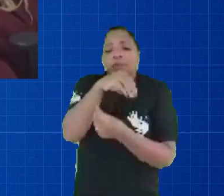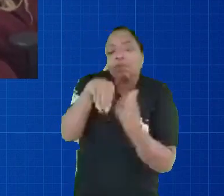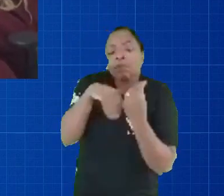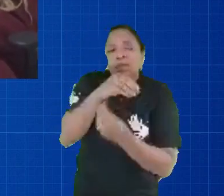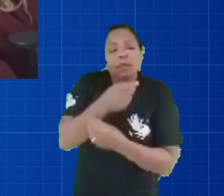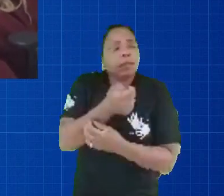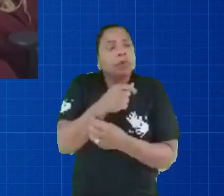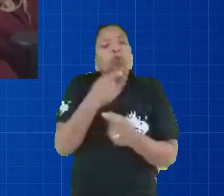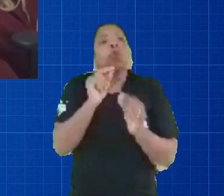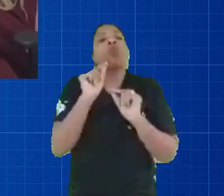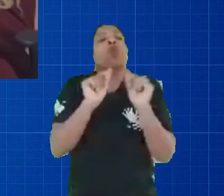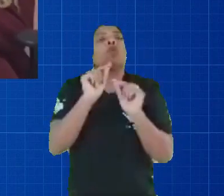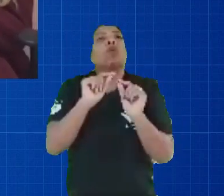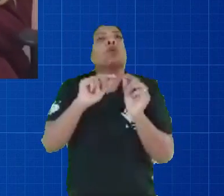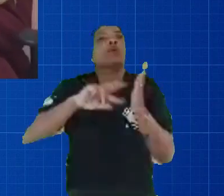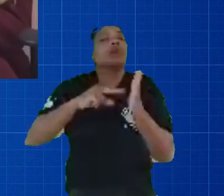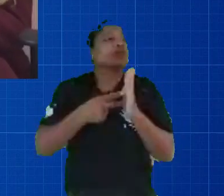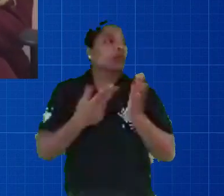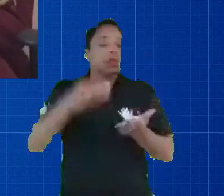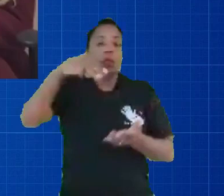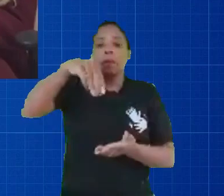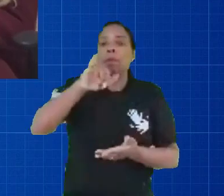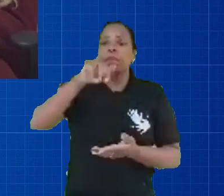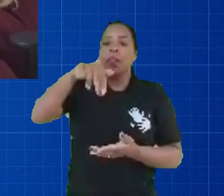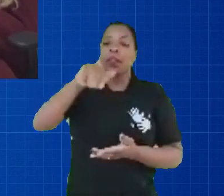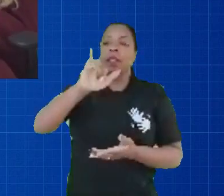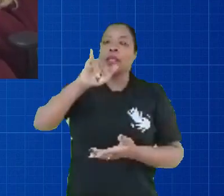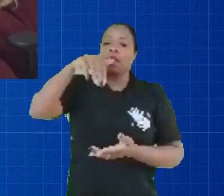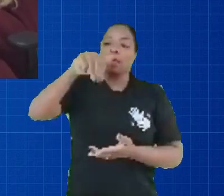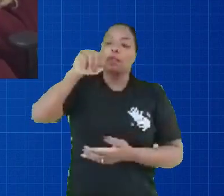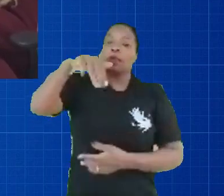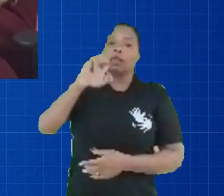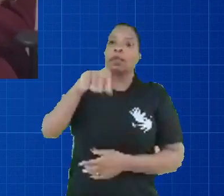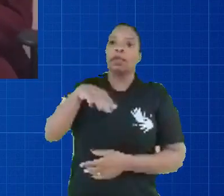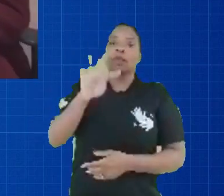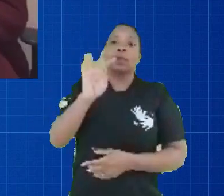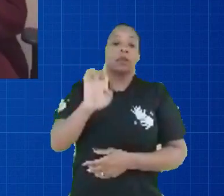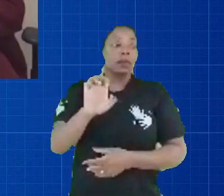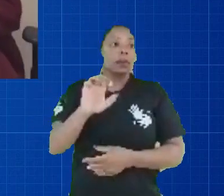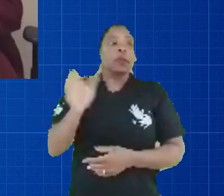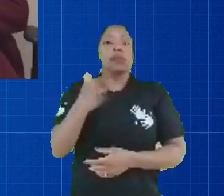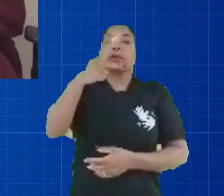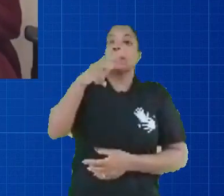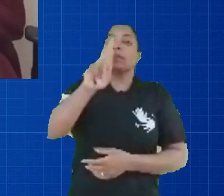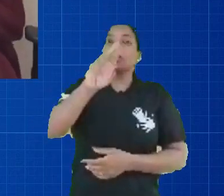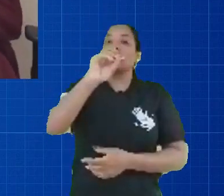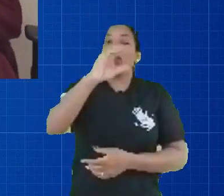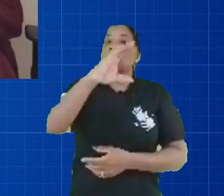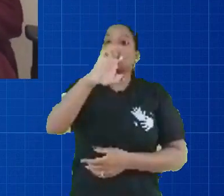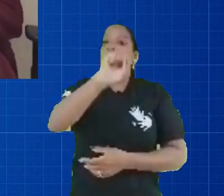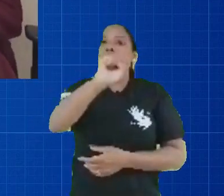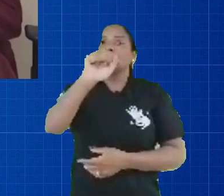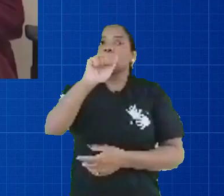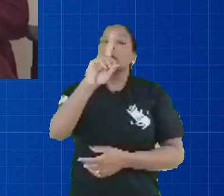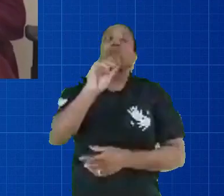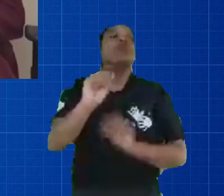alimentos minimamente processados, processados e ultraprocessados. Tá, então assim, todos os alimentos